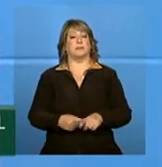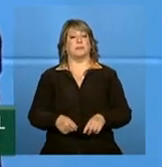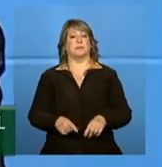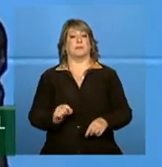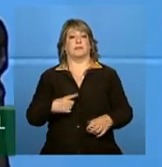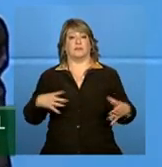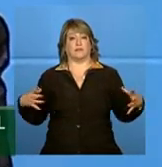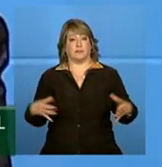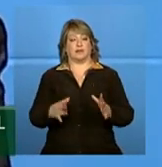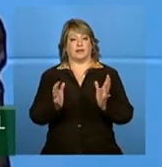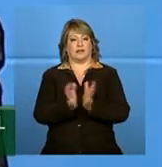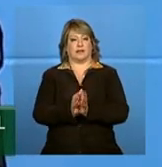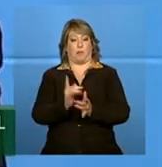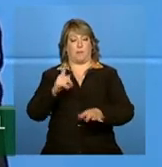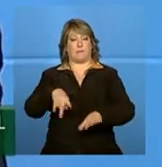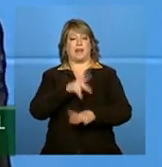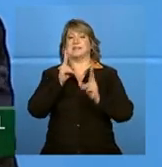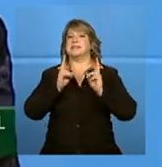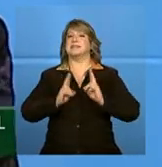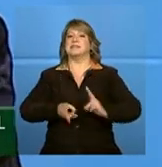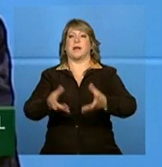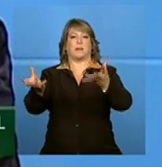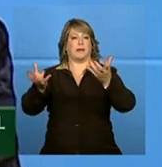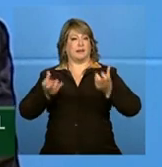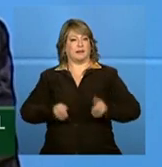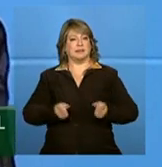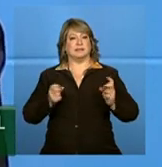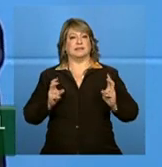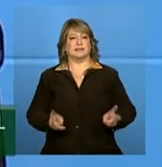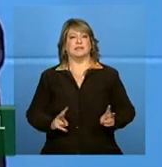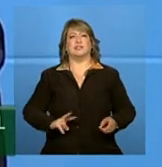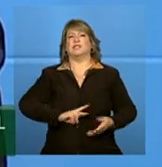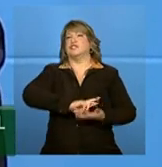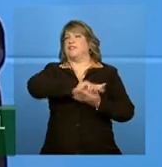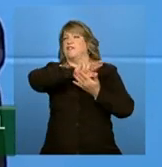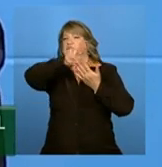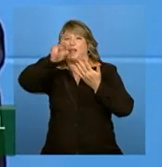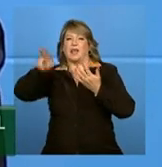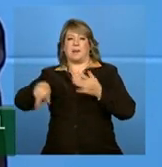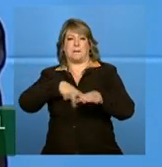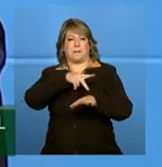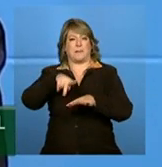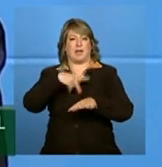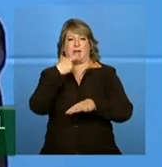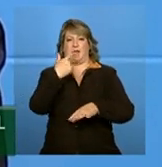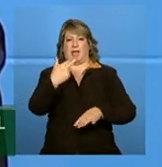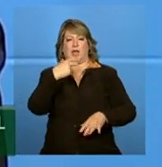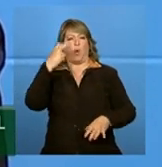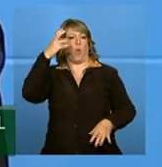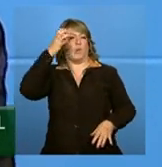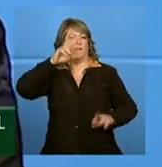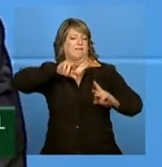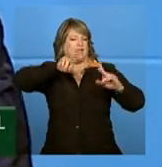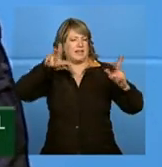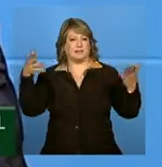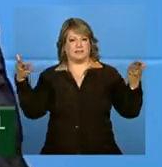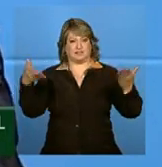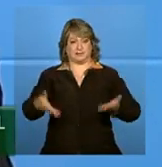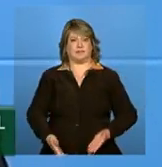que sempre acolheu e acolhe todas as nacionalidades e todas as culturas,